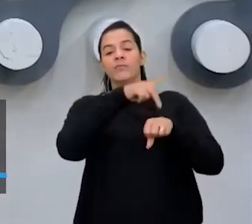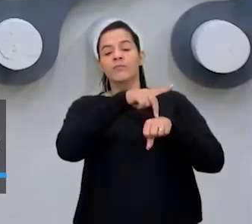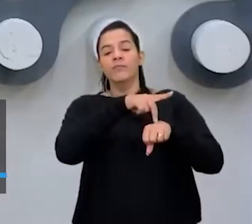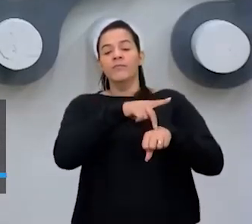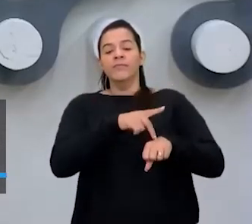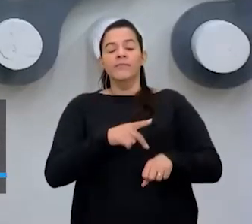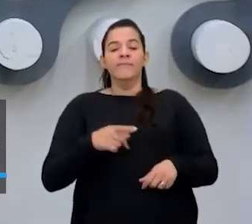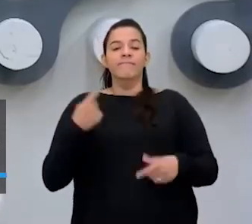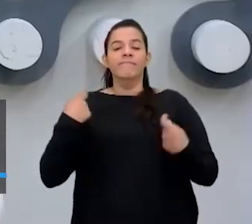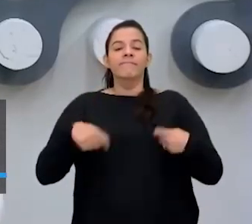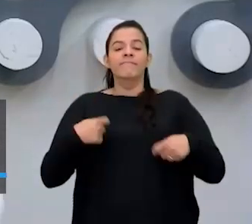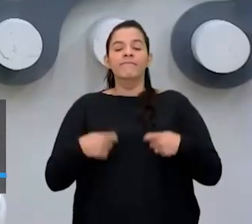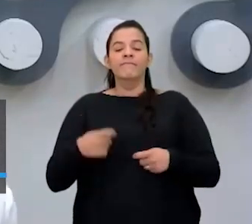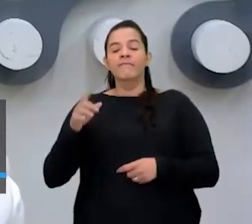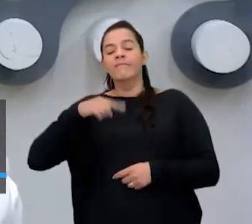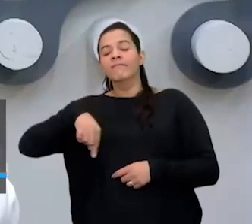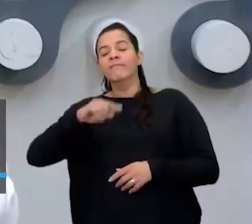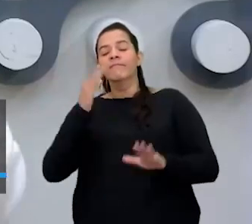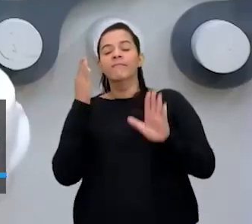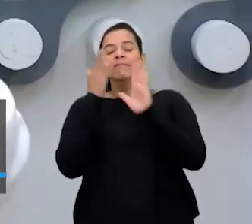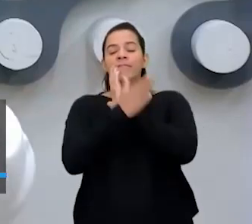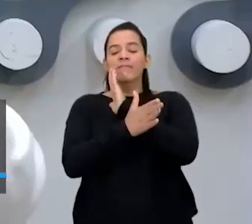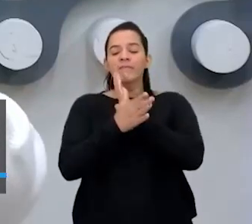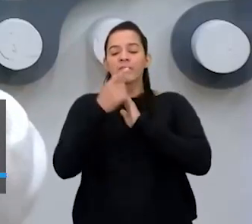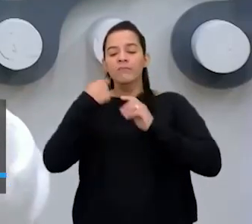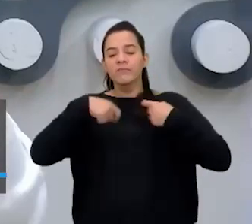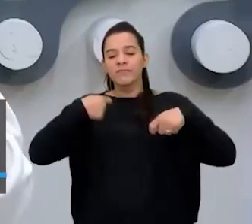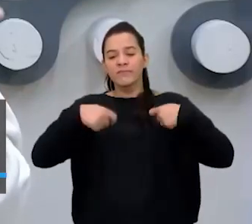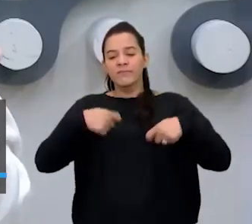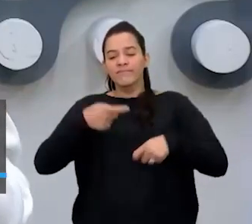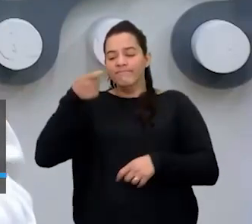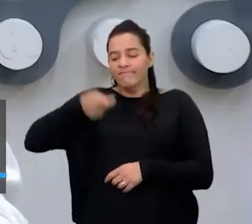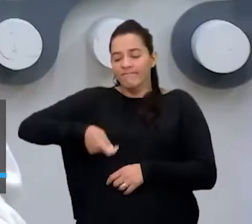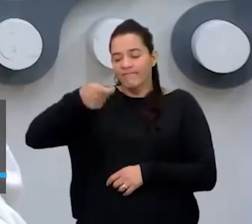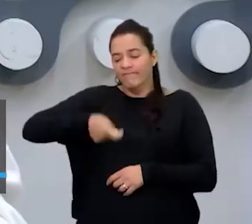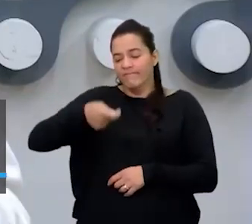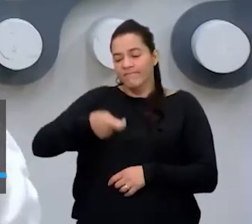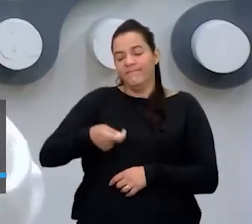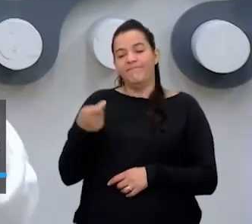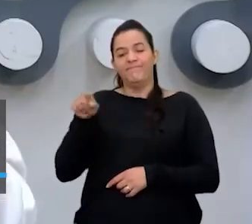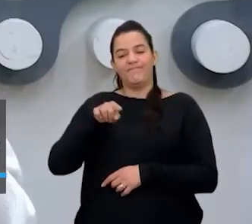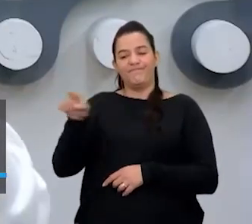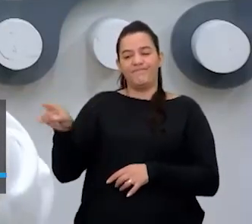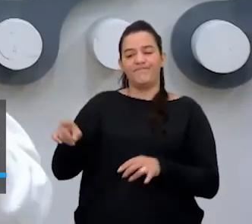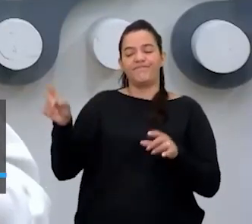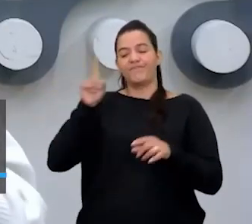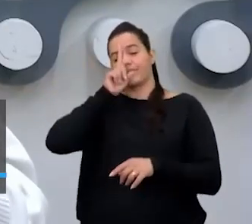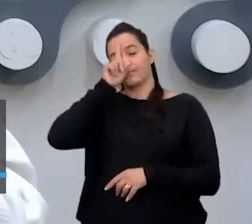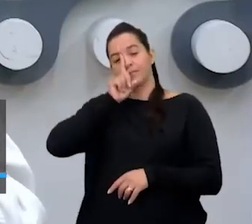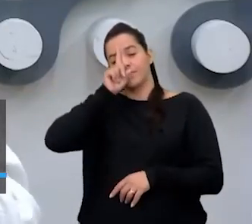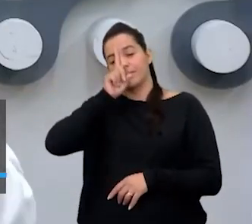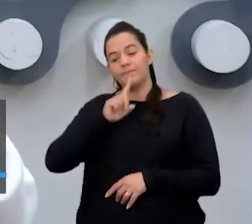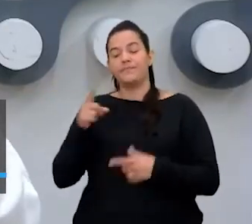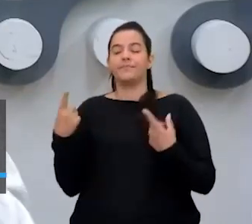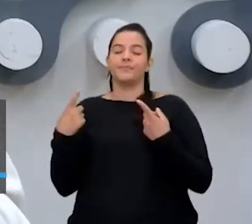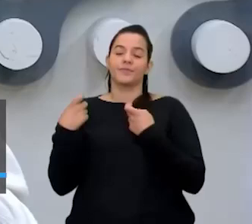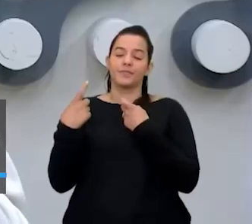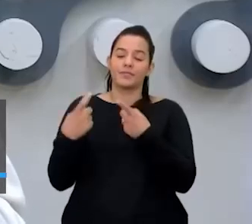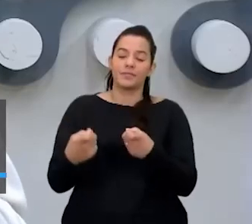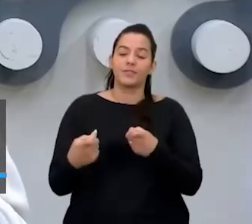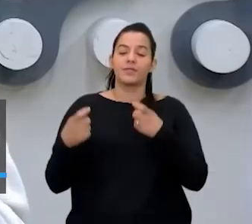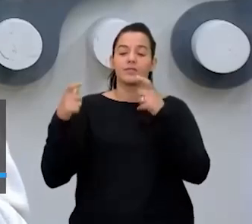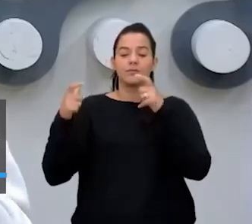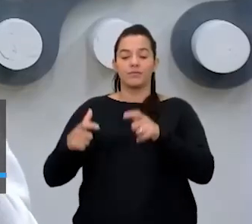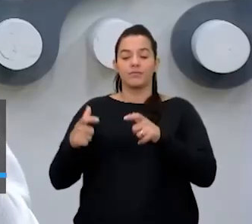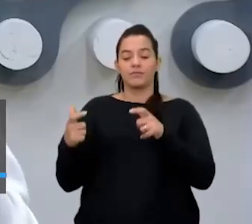dos deslocamentos, da migração, tem a ver com a saída forçada de indivíduos ou de coletividades do seu local